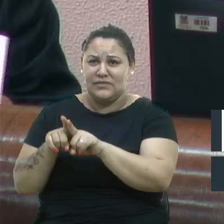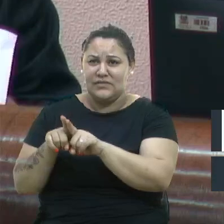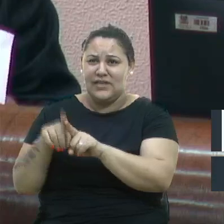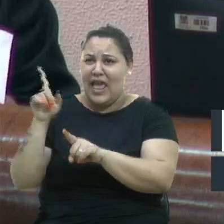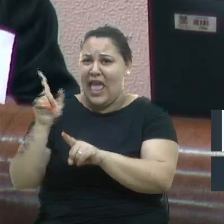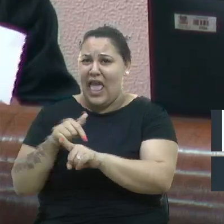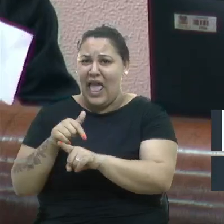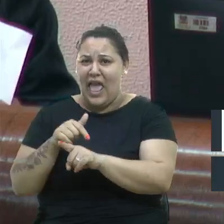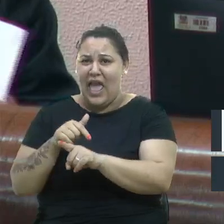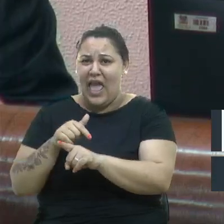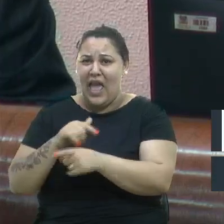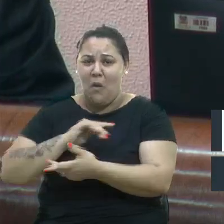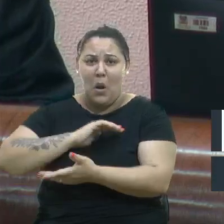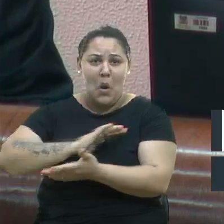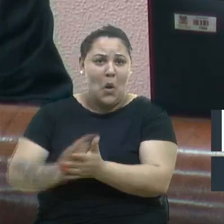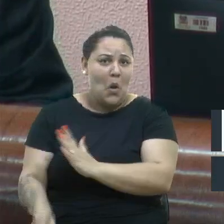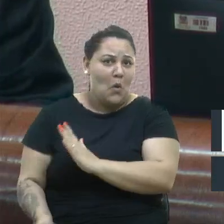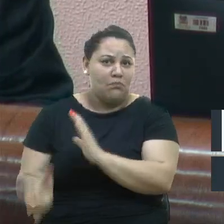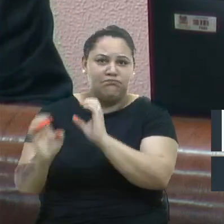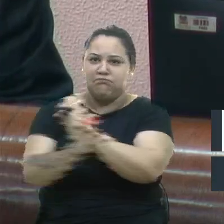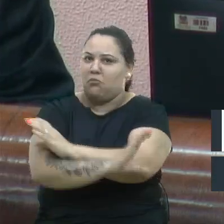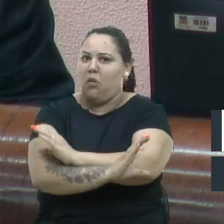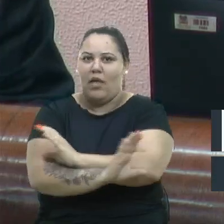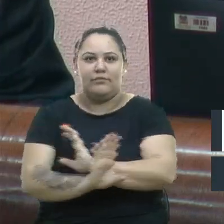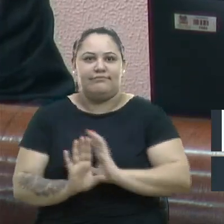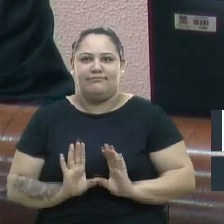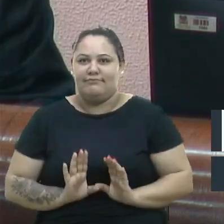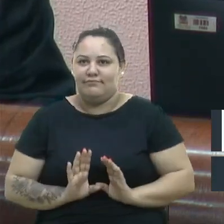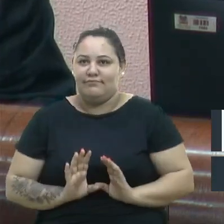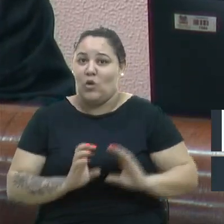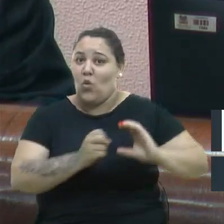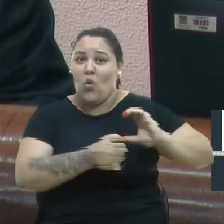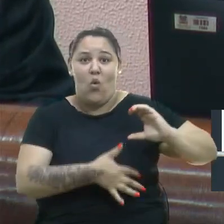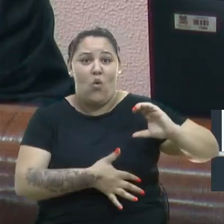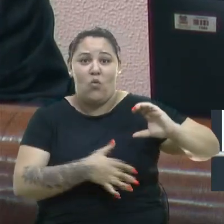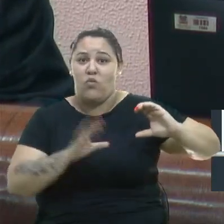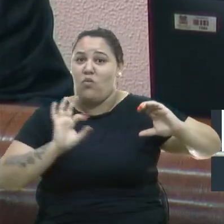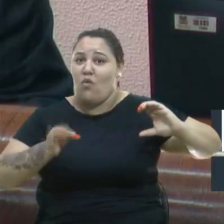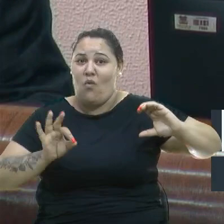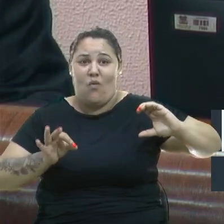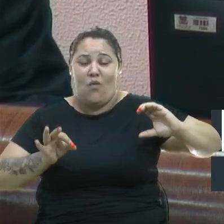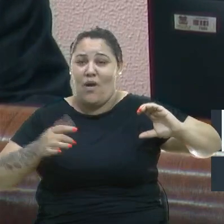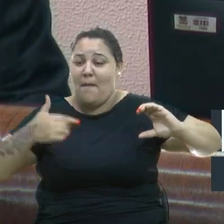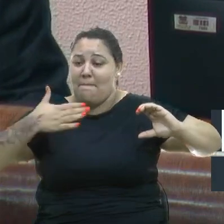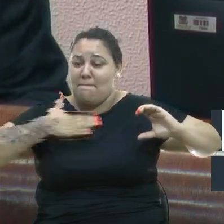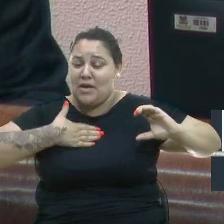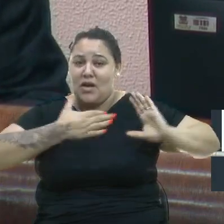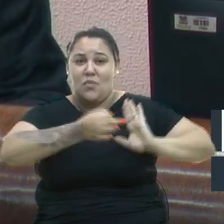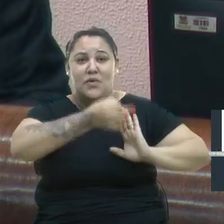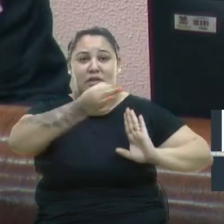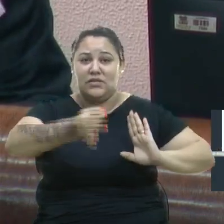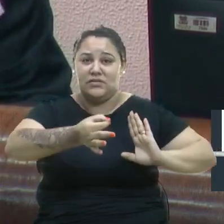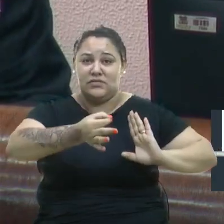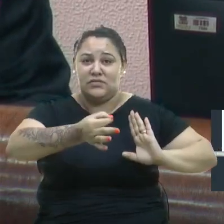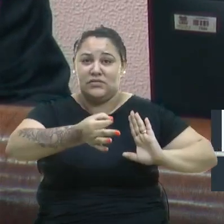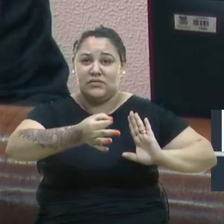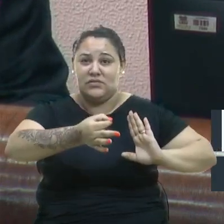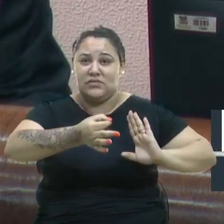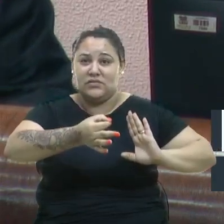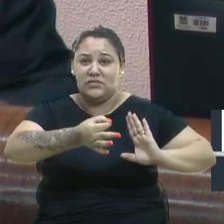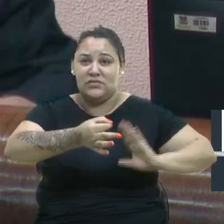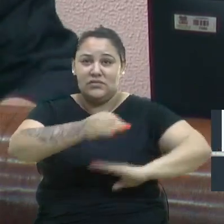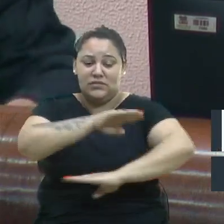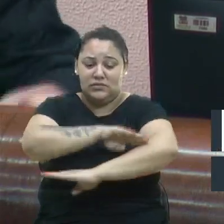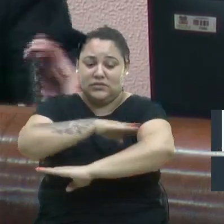radicalismo total. É um conceito que eu não concordo. Na minha opinião, sinaleira e